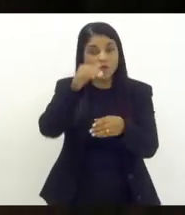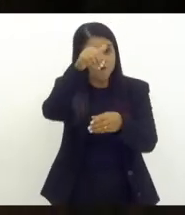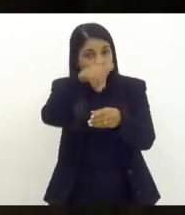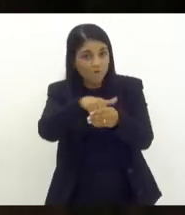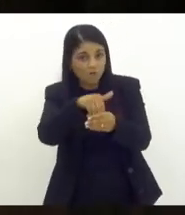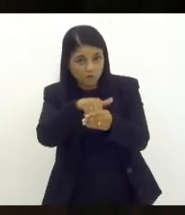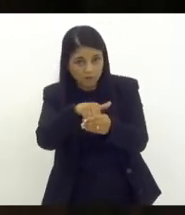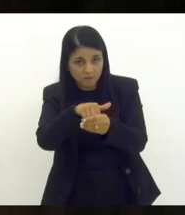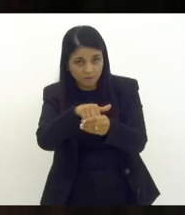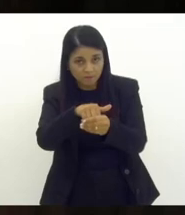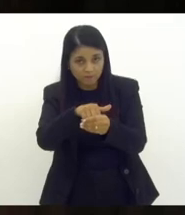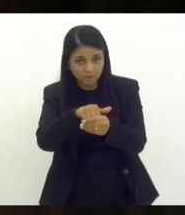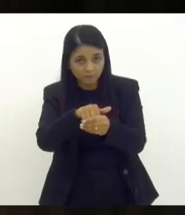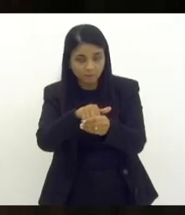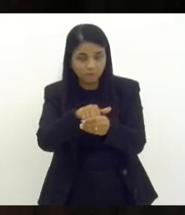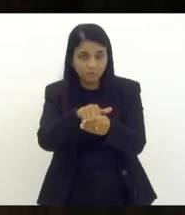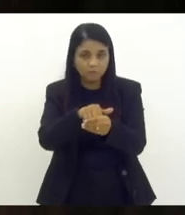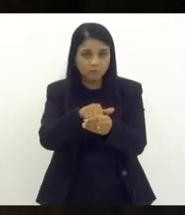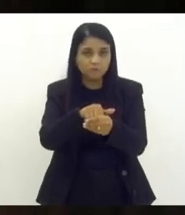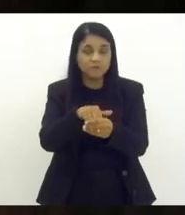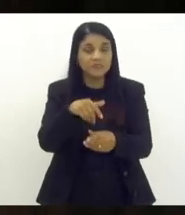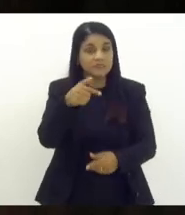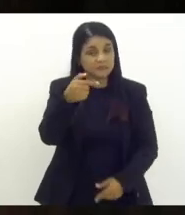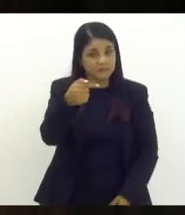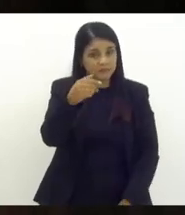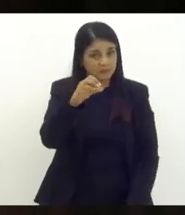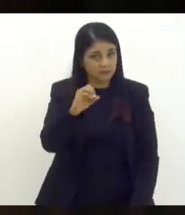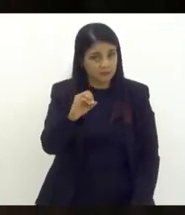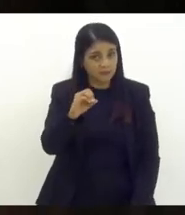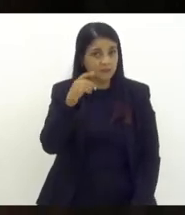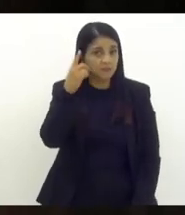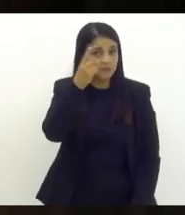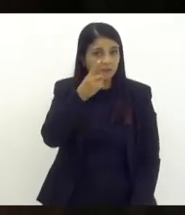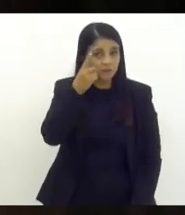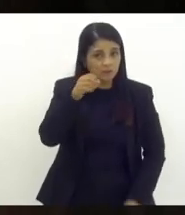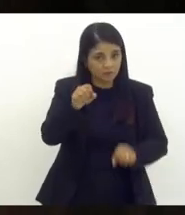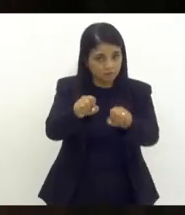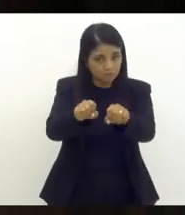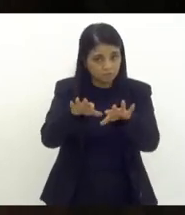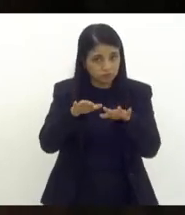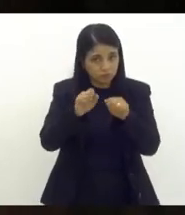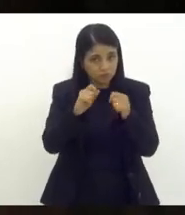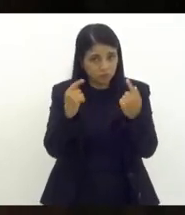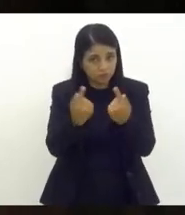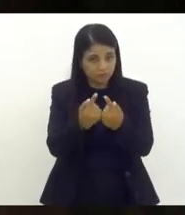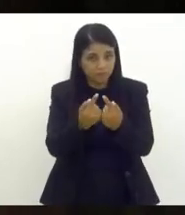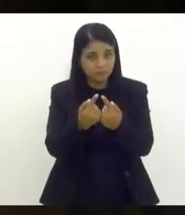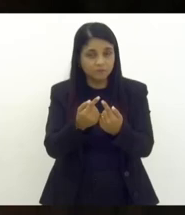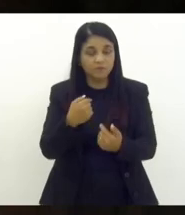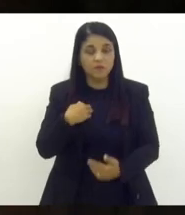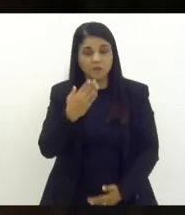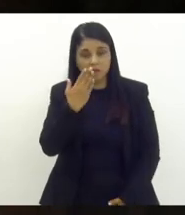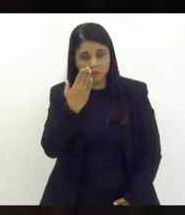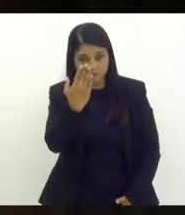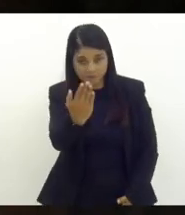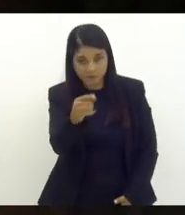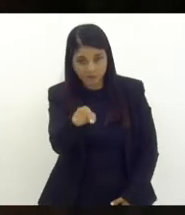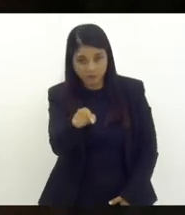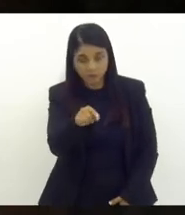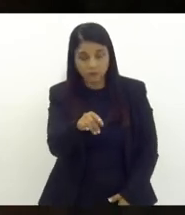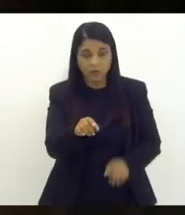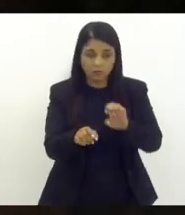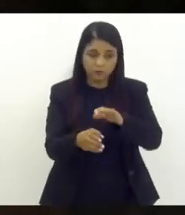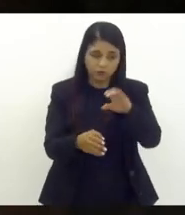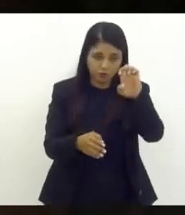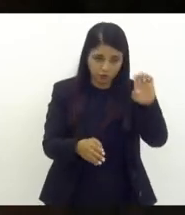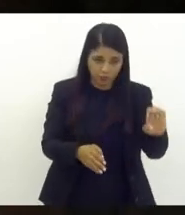votação Nós Somos 70 deputados nesta casa a quem está aqui à minha frente do lado esquerdo a